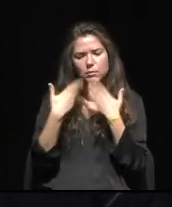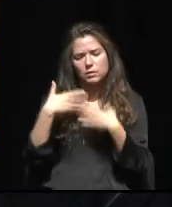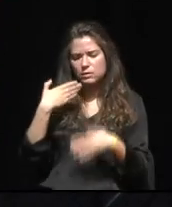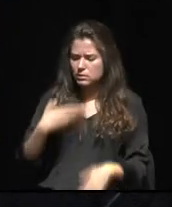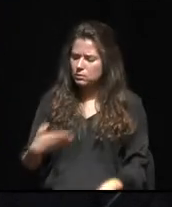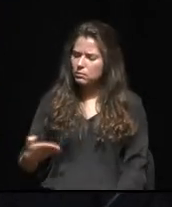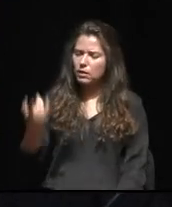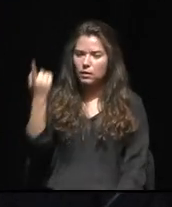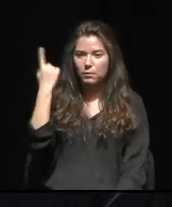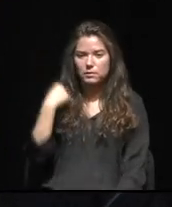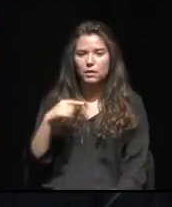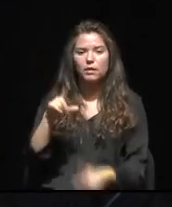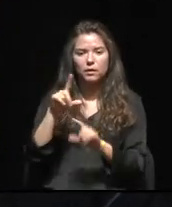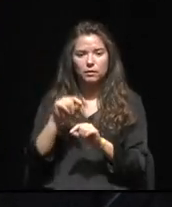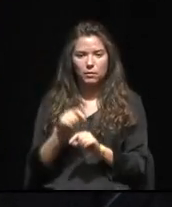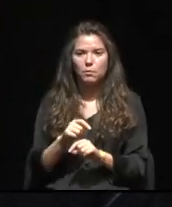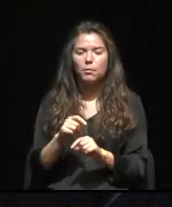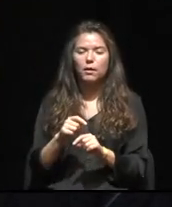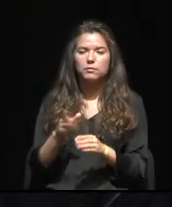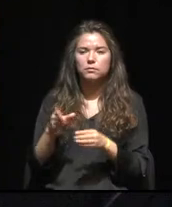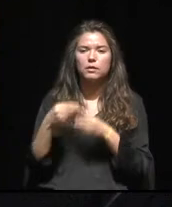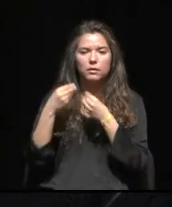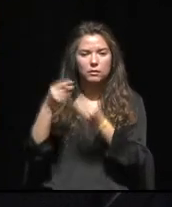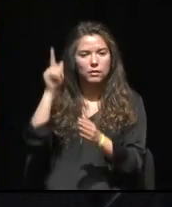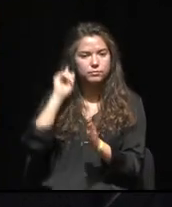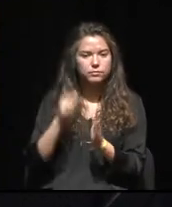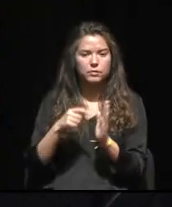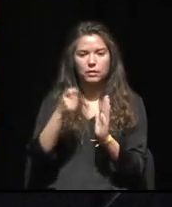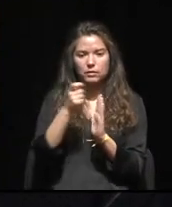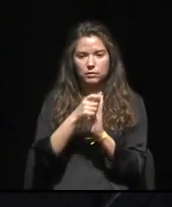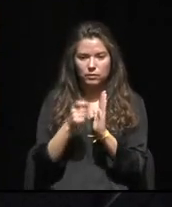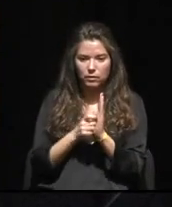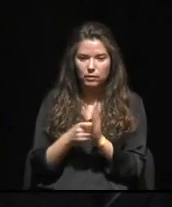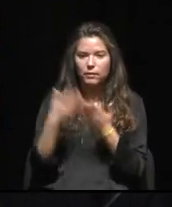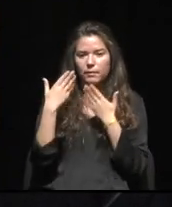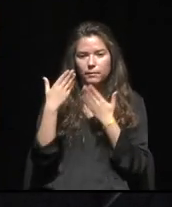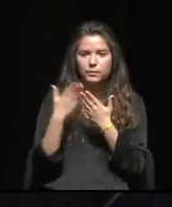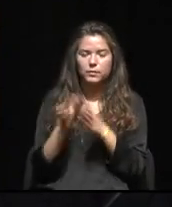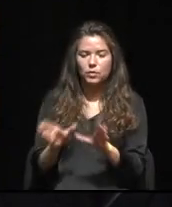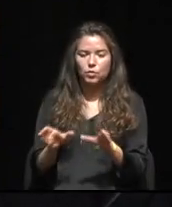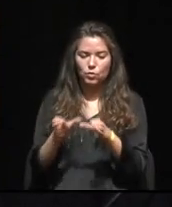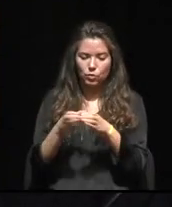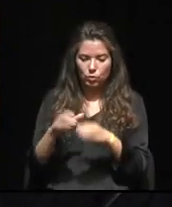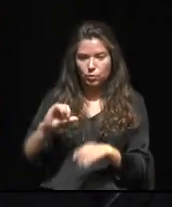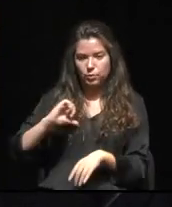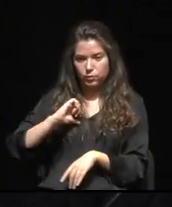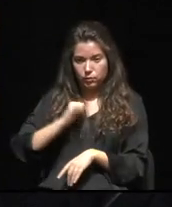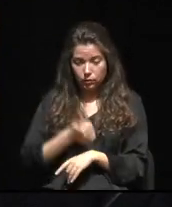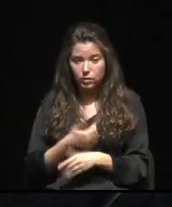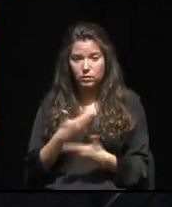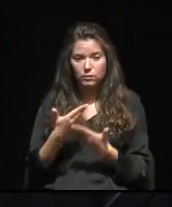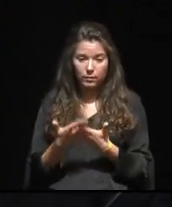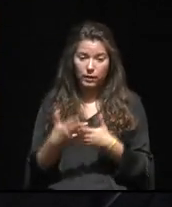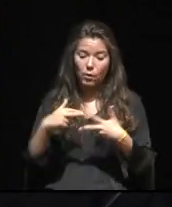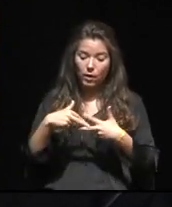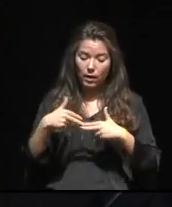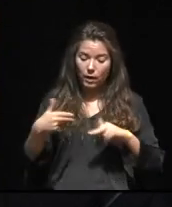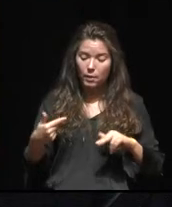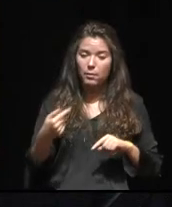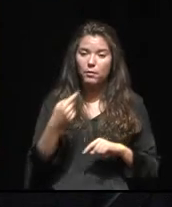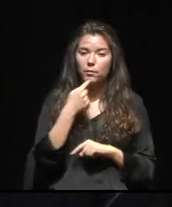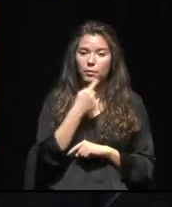semana e já após a entrega e agendamento da saudação e da recomendação do grupo Municipal do pev a câmara veio anunciar